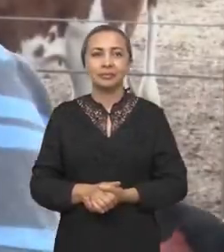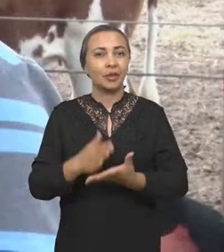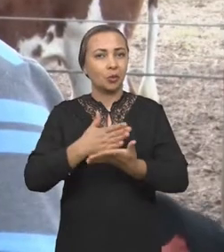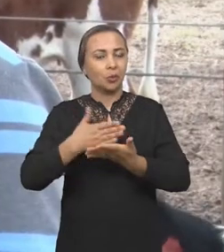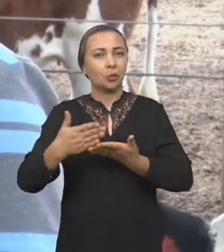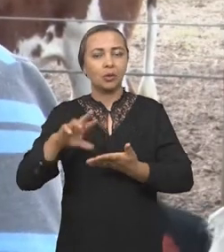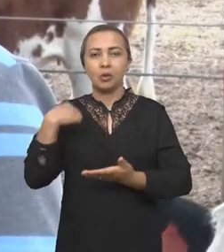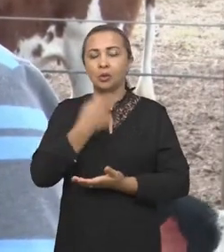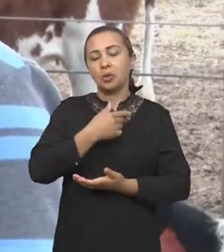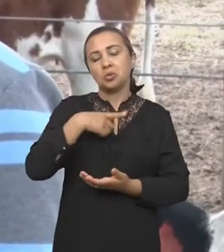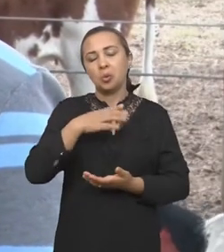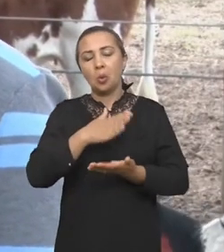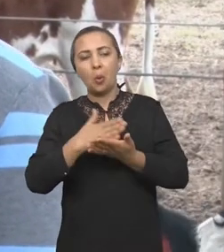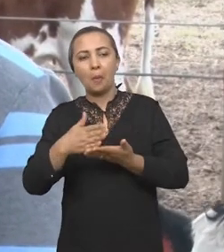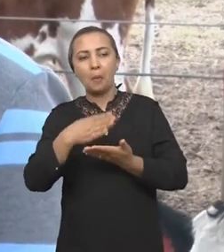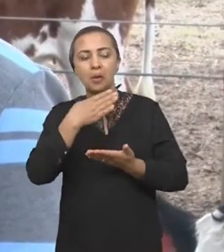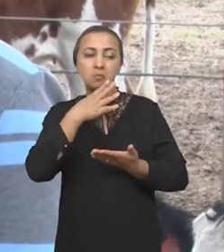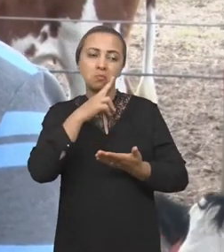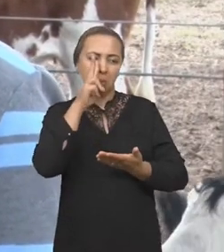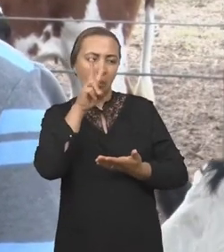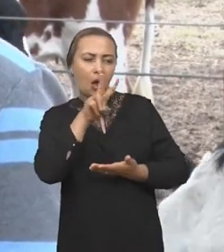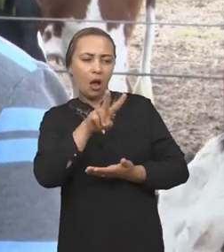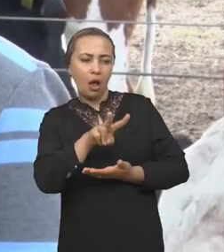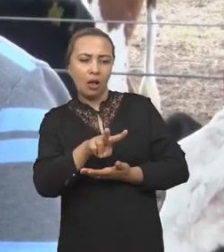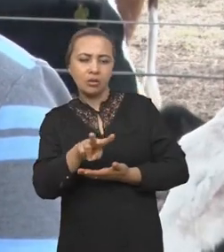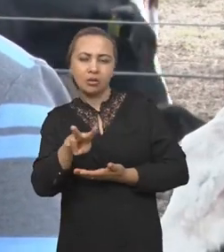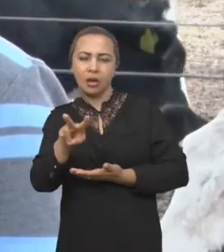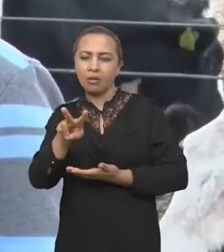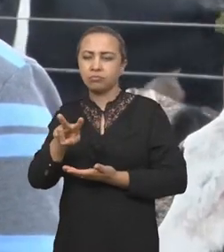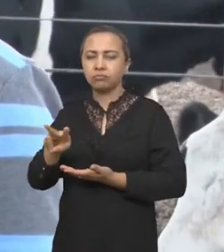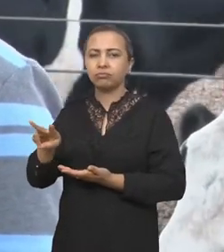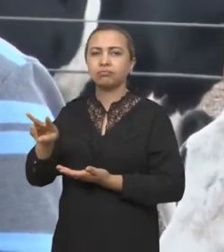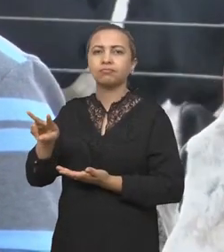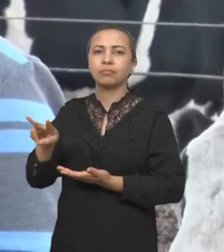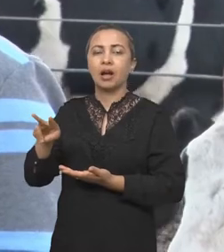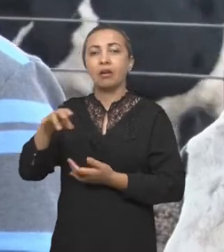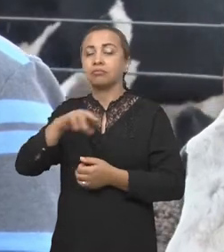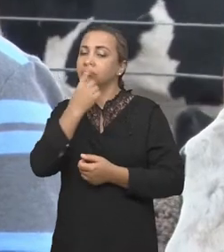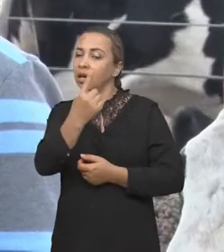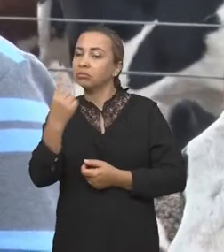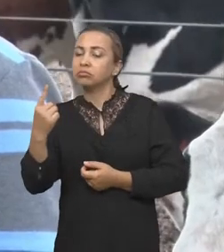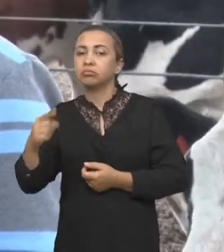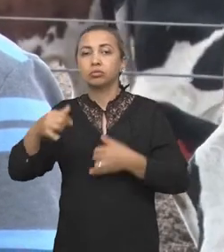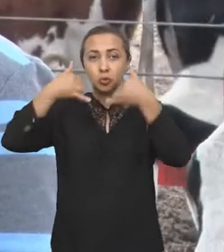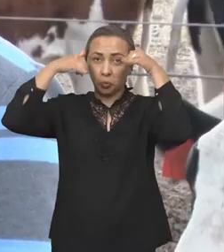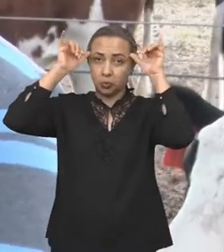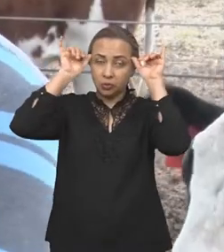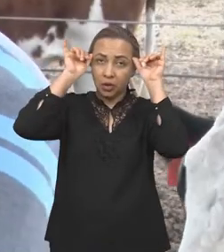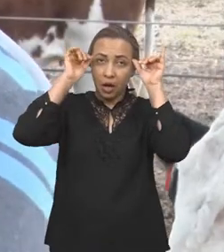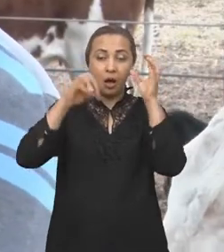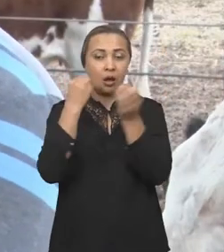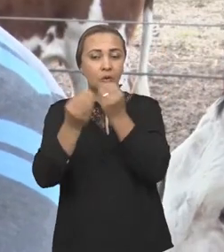A princípio, a gente teve a observação visual como padrão ouro, digamos assim, que foi a forma que a